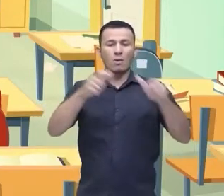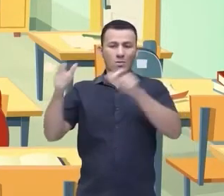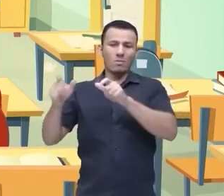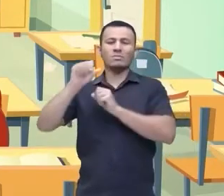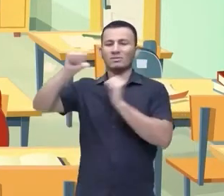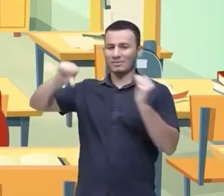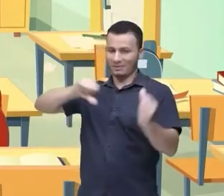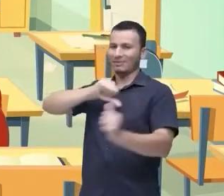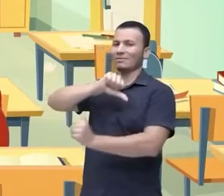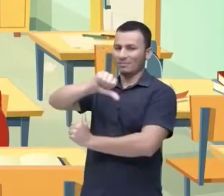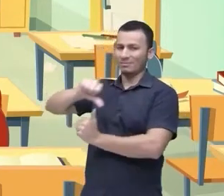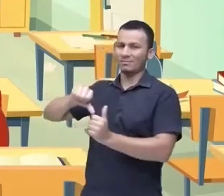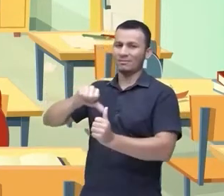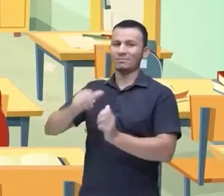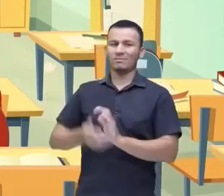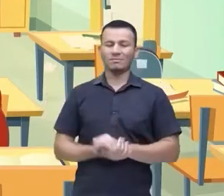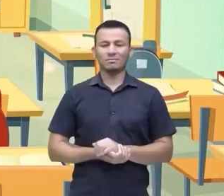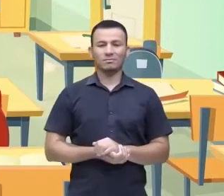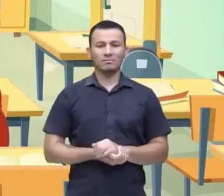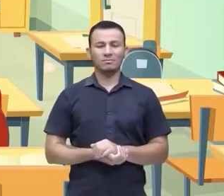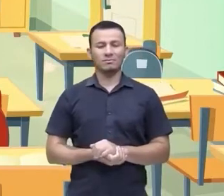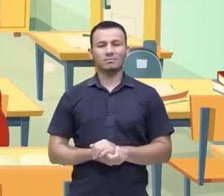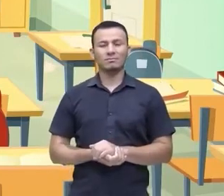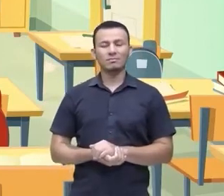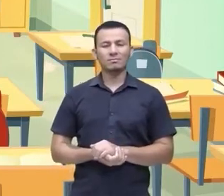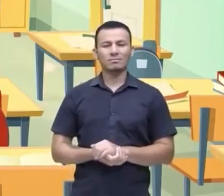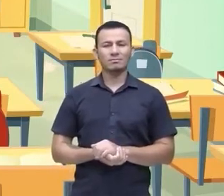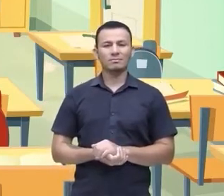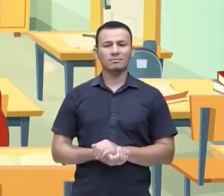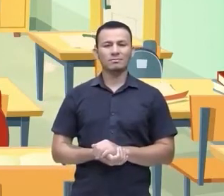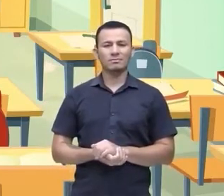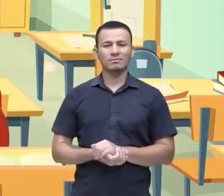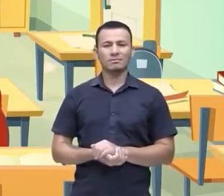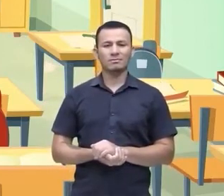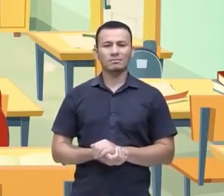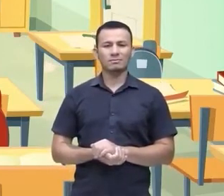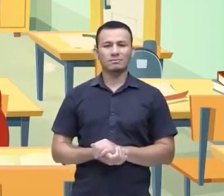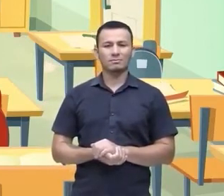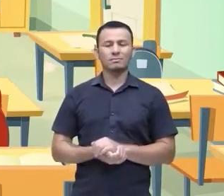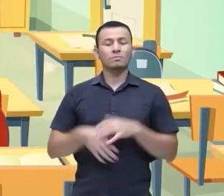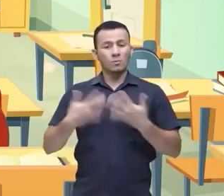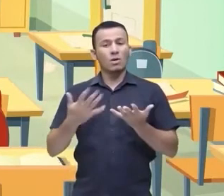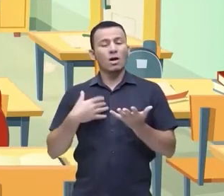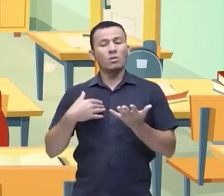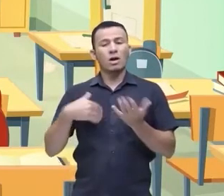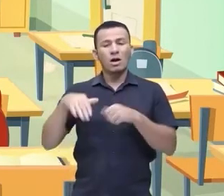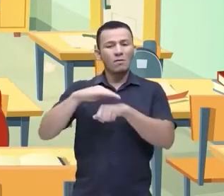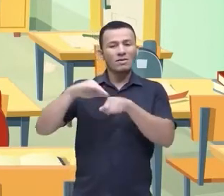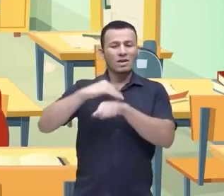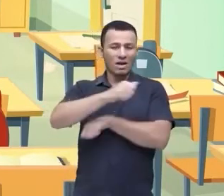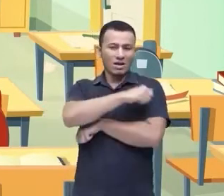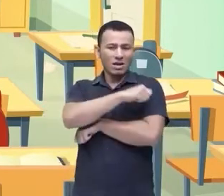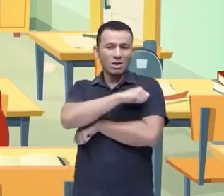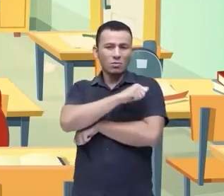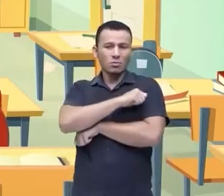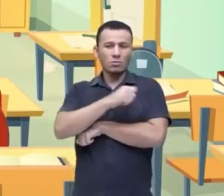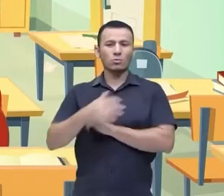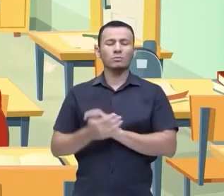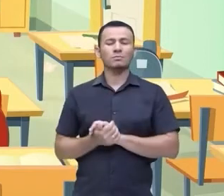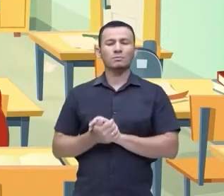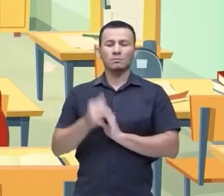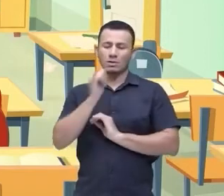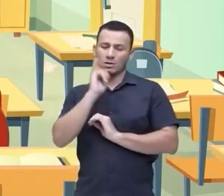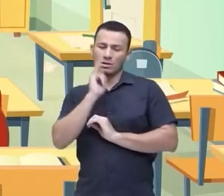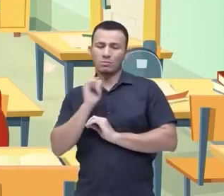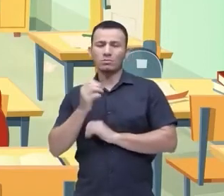muda. Vocês têm, não sei se acontece com vocês, mas muitos alunos fazem assim. Estão sentadinhos aqui nessa